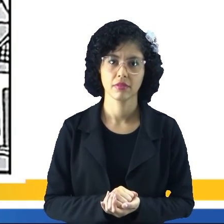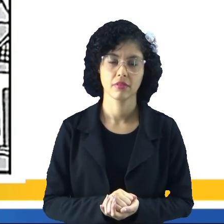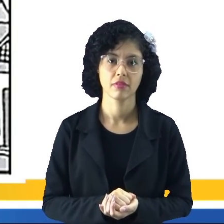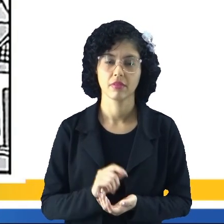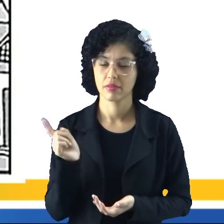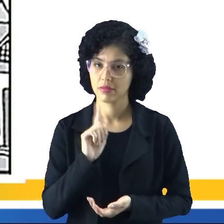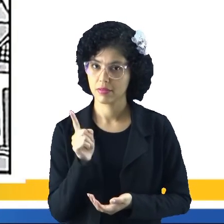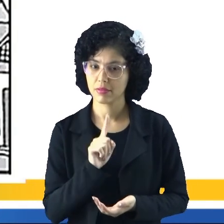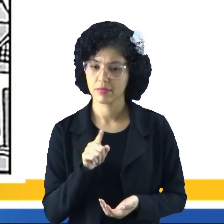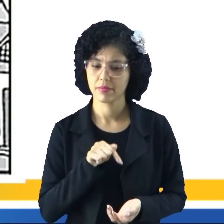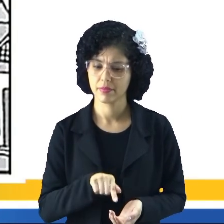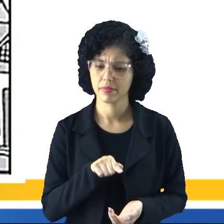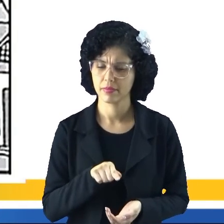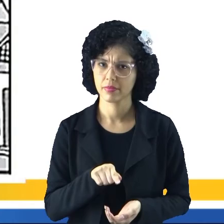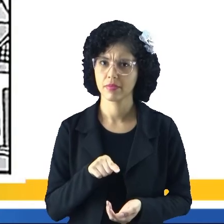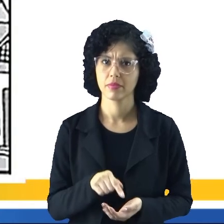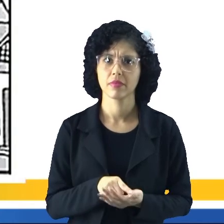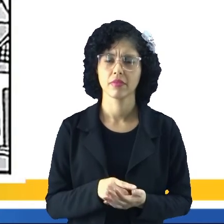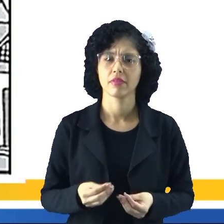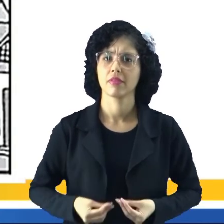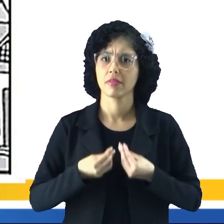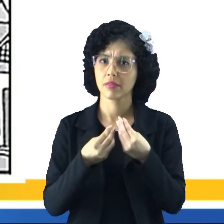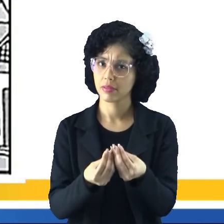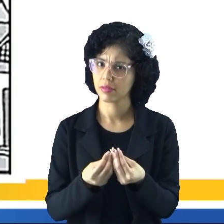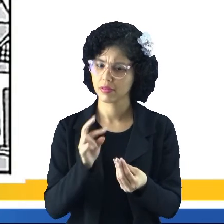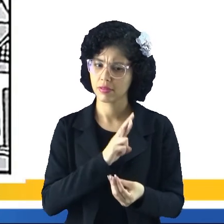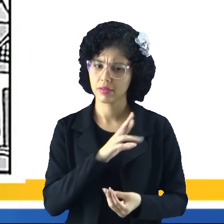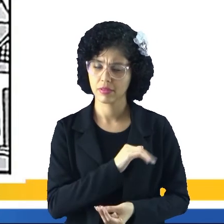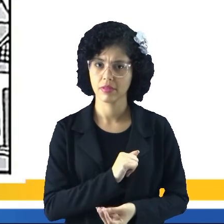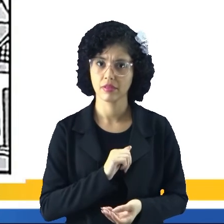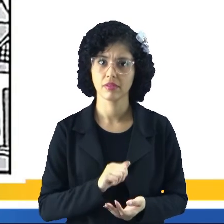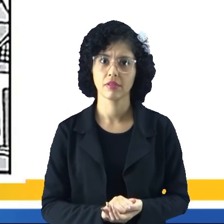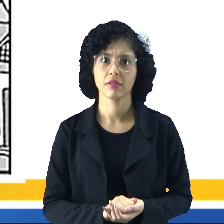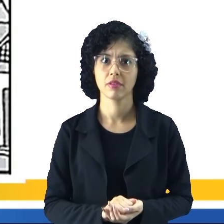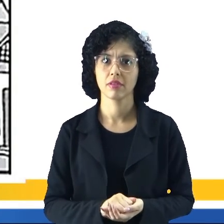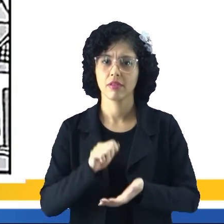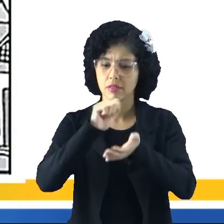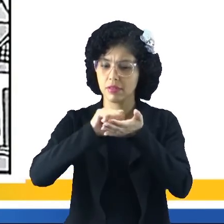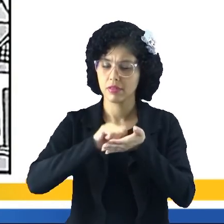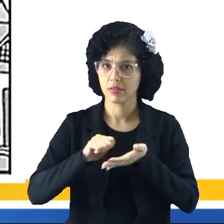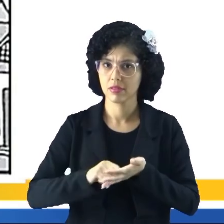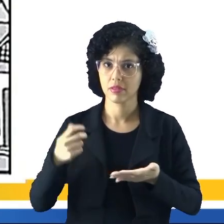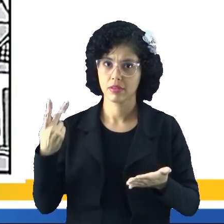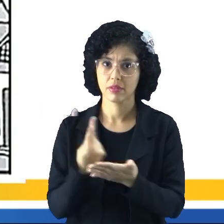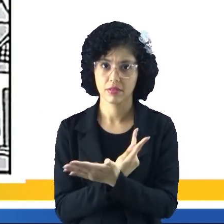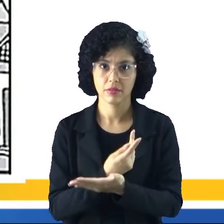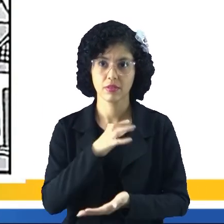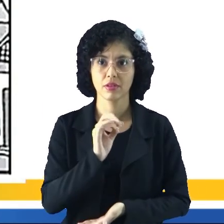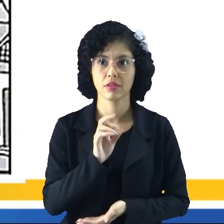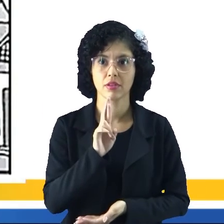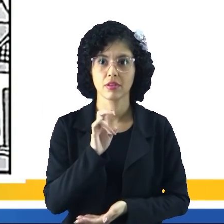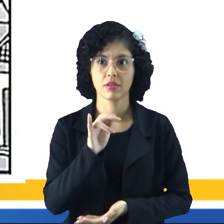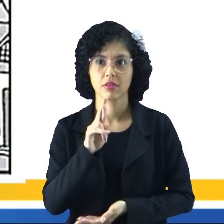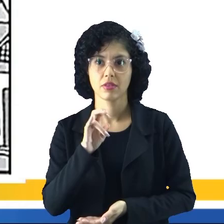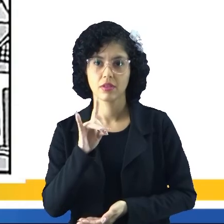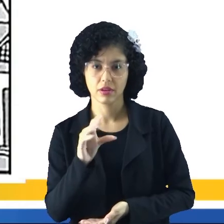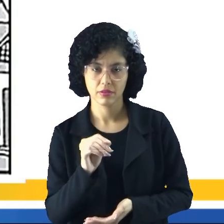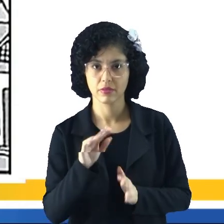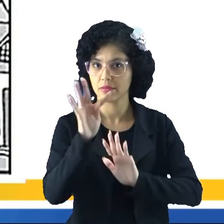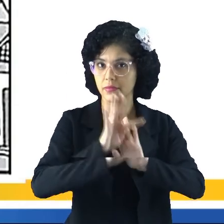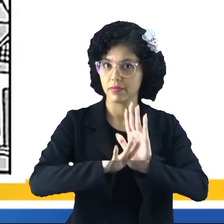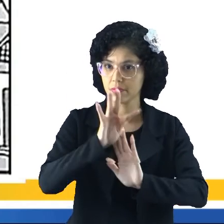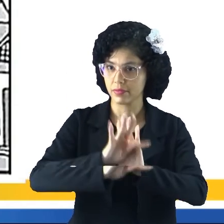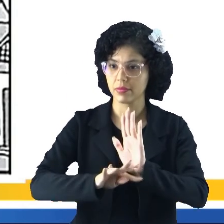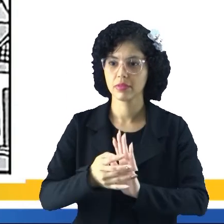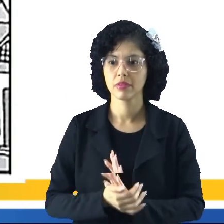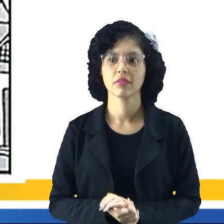seja, não, Gaturro, isso aqui não é devolutiva de romance nenhum, isso aí é as marcações aí dos erros ortográficos aí que tu errou no texto,